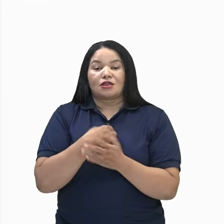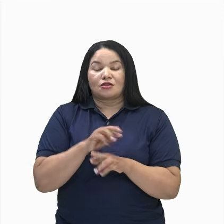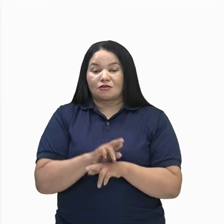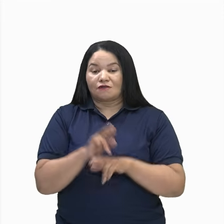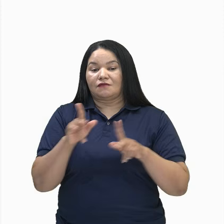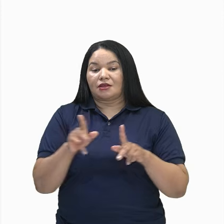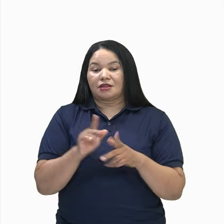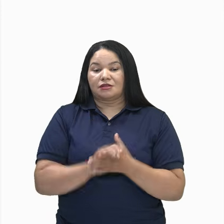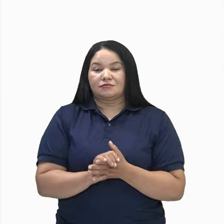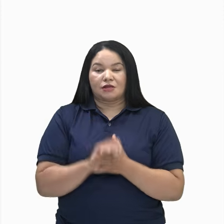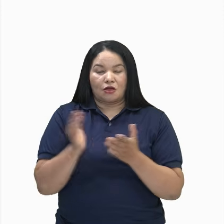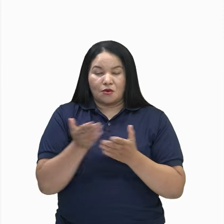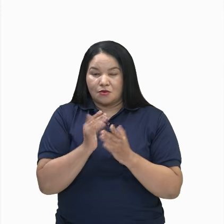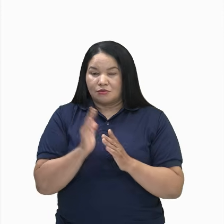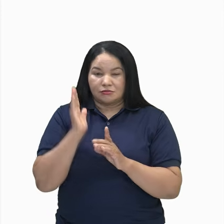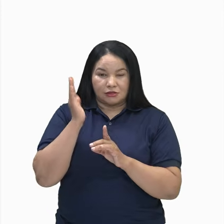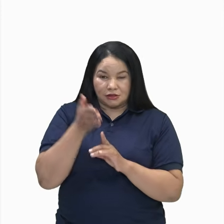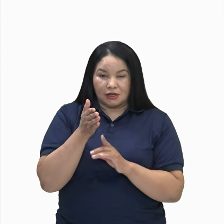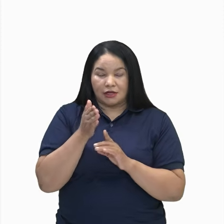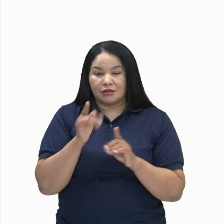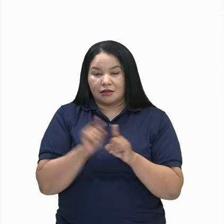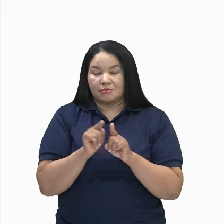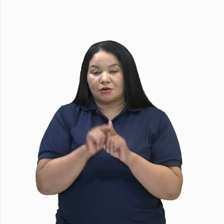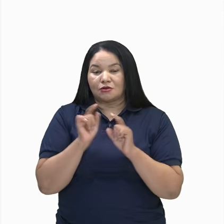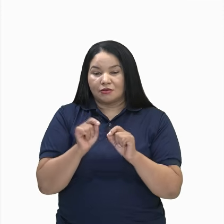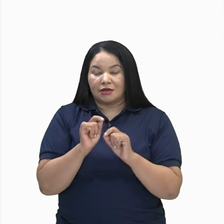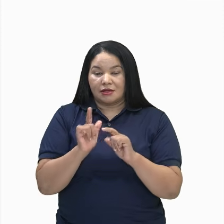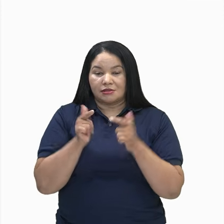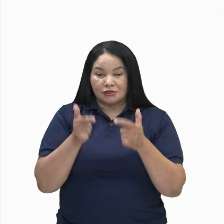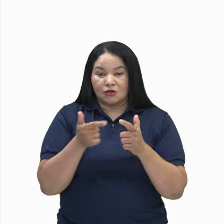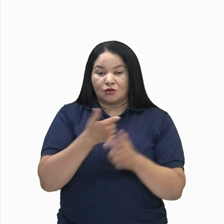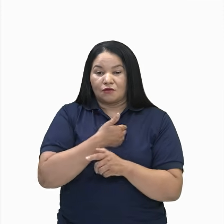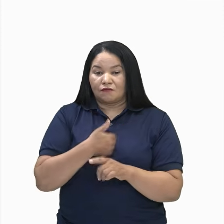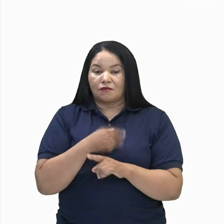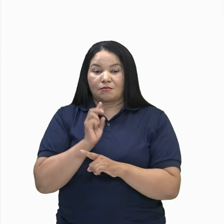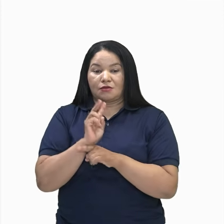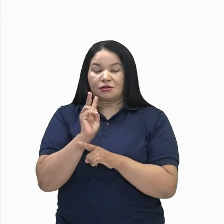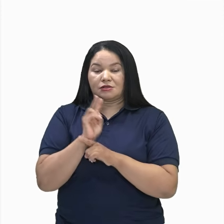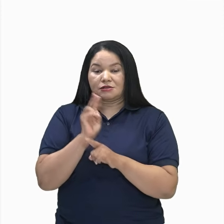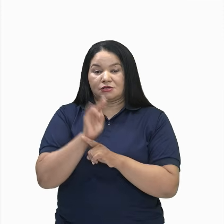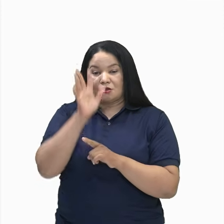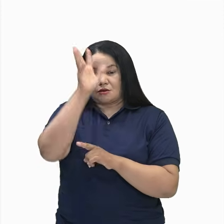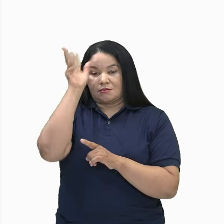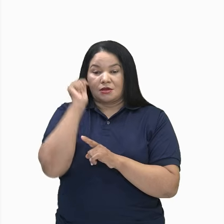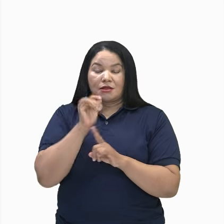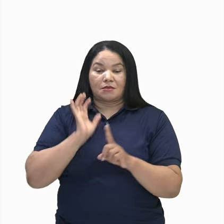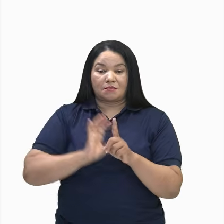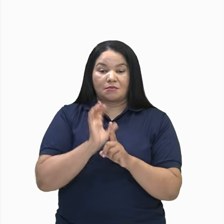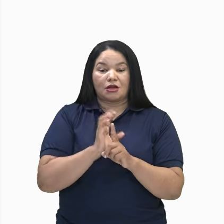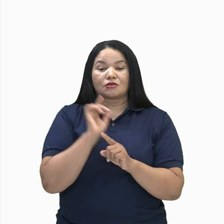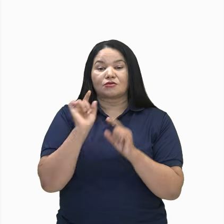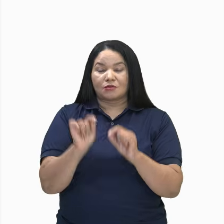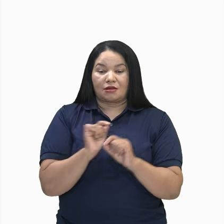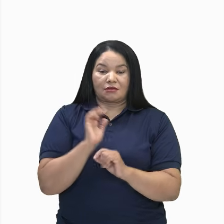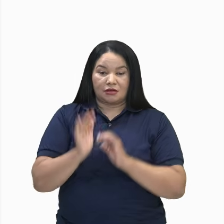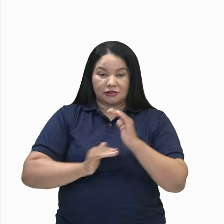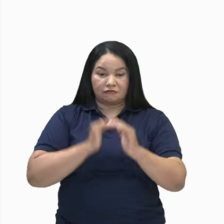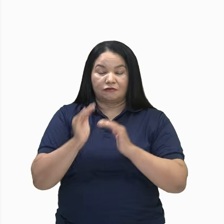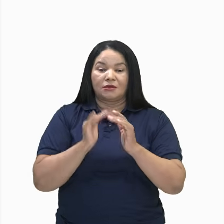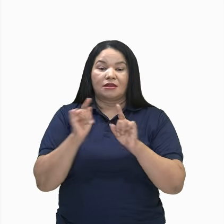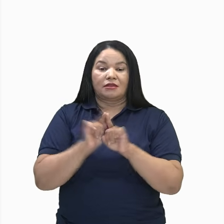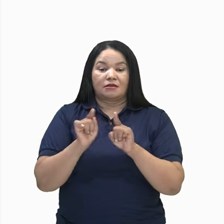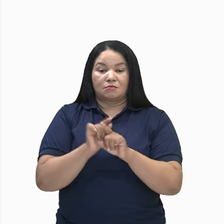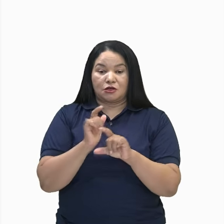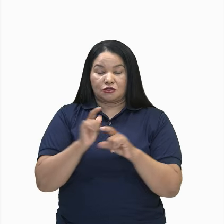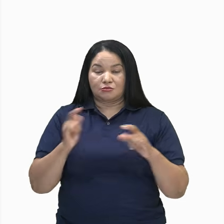de uma maneira um pouco mais direta, né? Ações governamentais de proteção à Amazônia impactam o desenvolvimento e